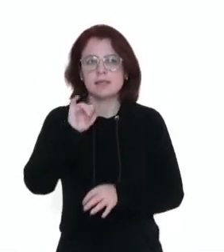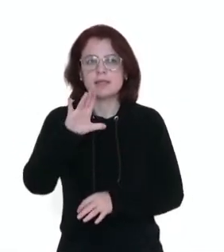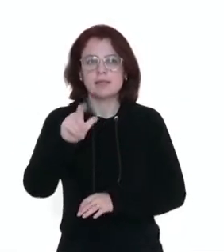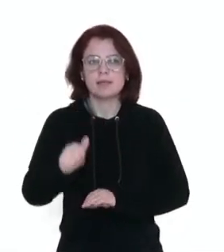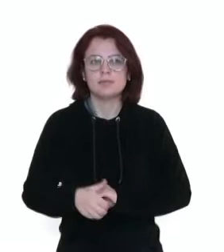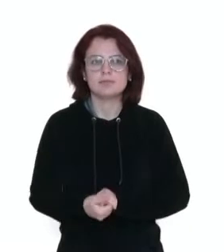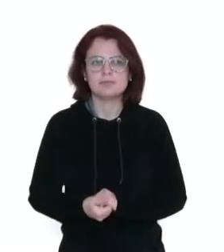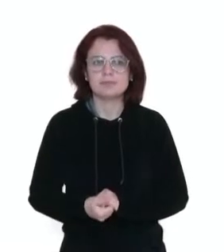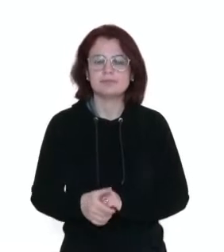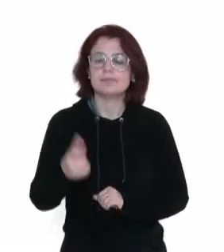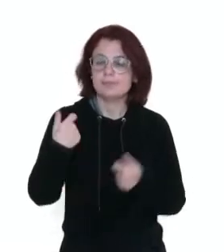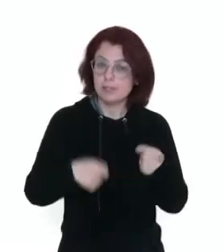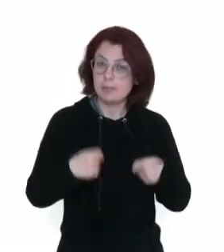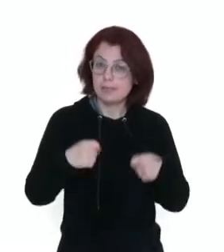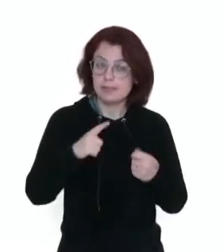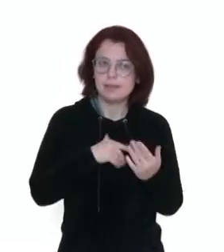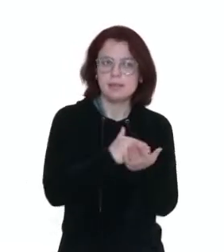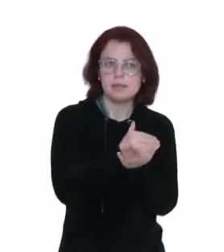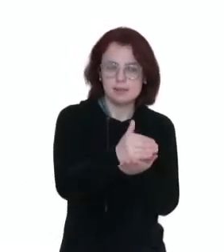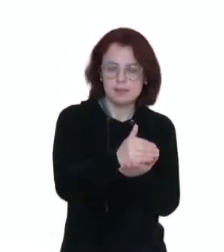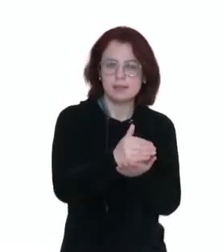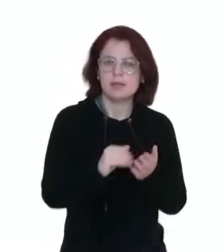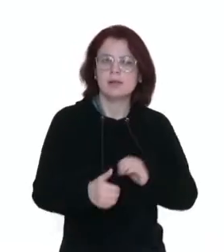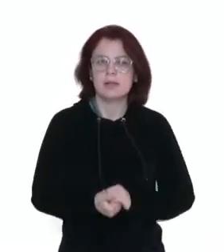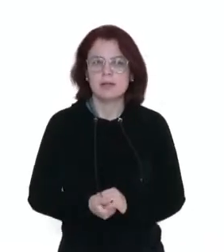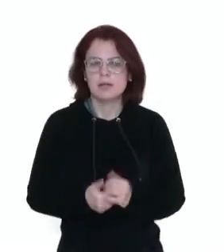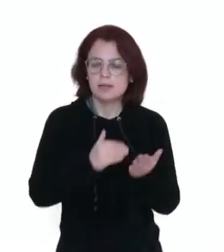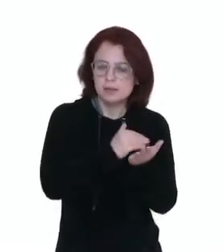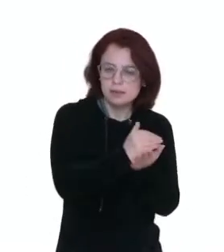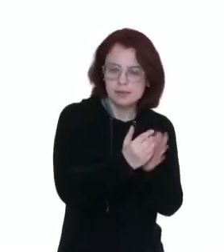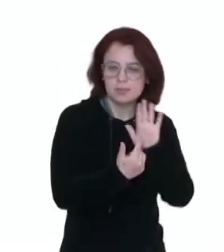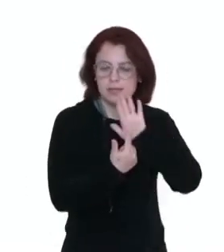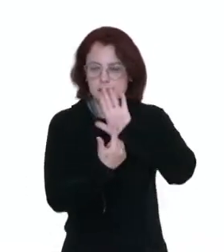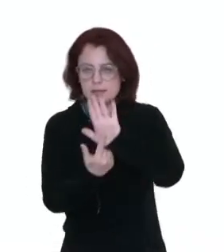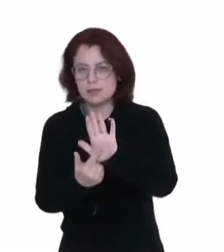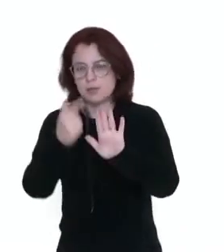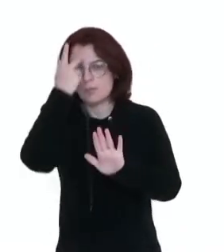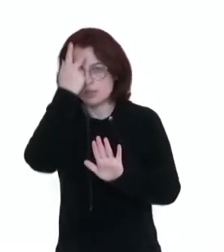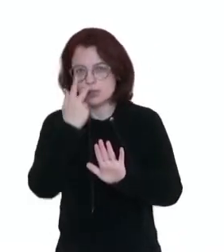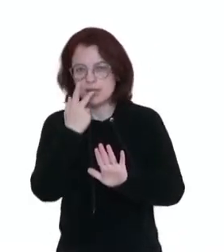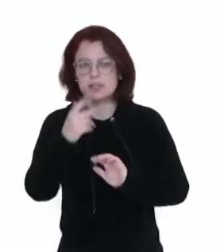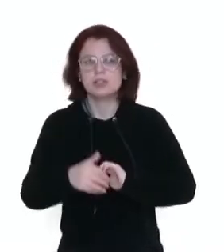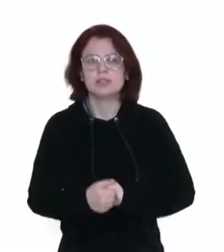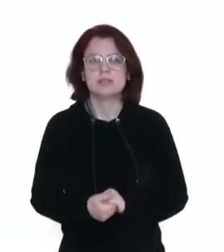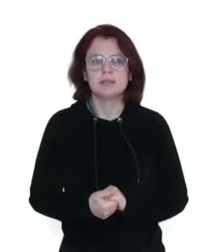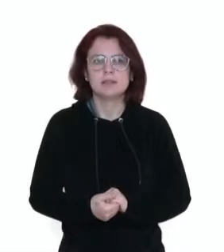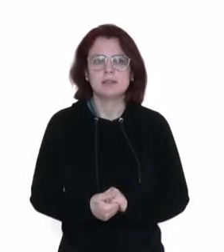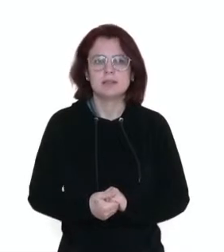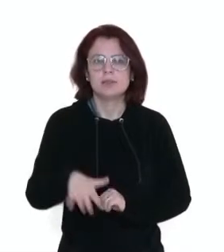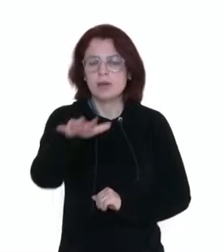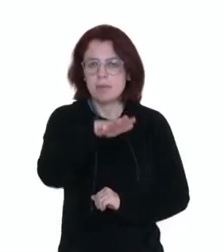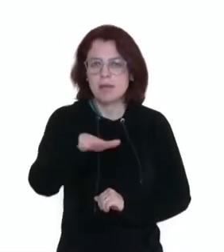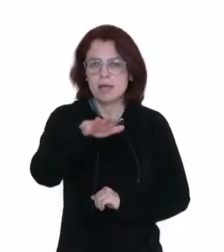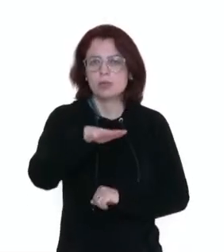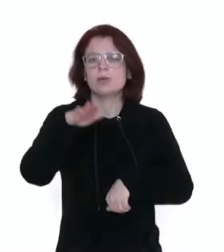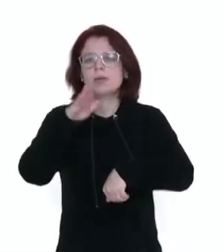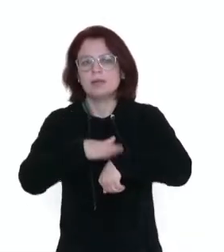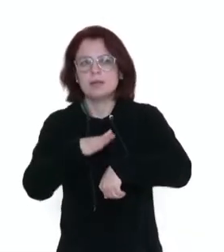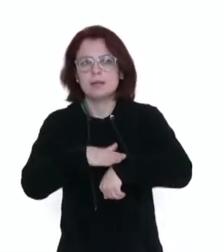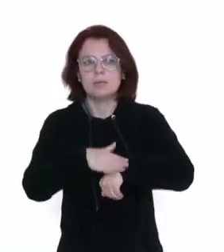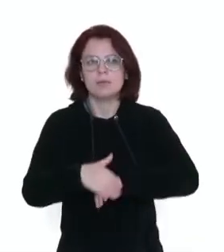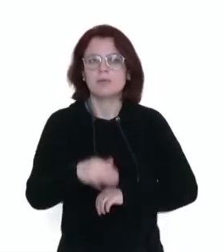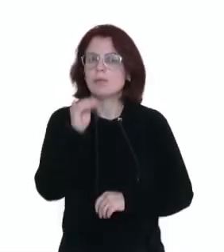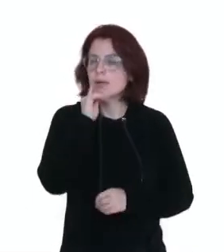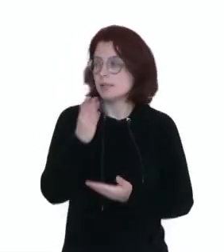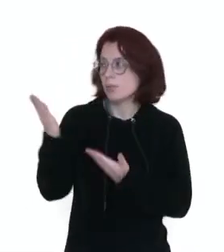né? Tem que ter a introdução, né? A introdução é a apresentação dos personagens, do ambiente e do tempo. Vejam aqui